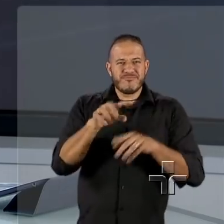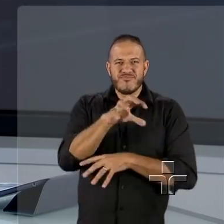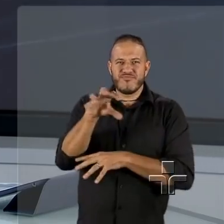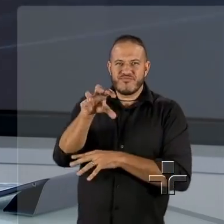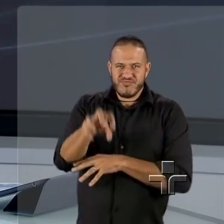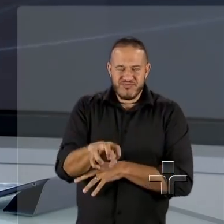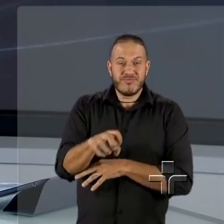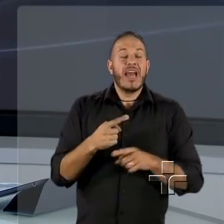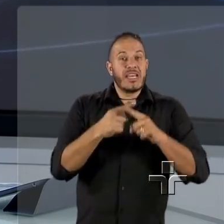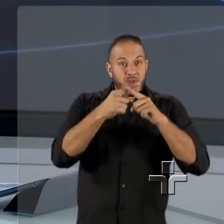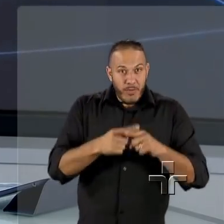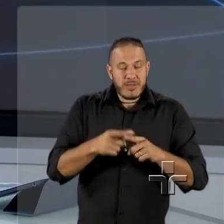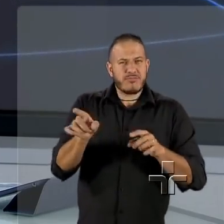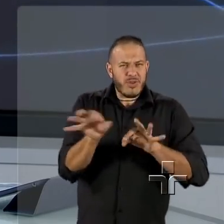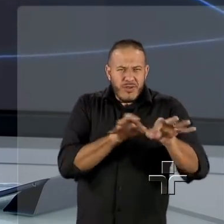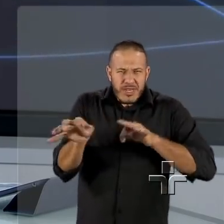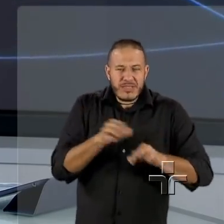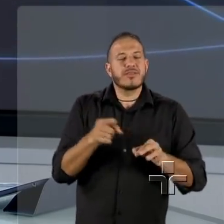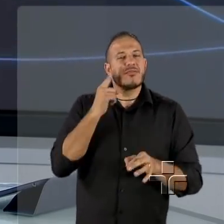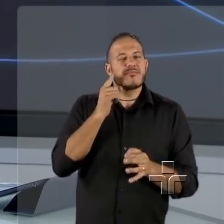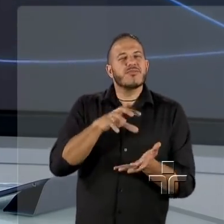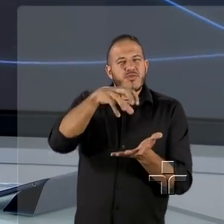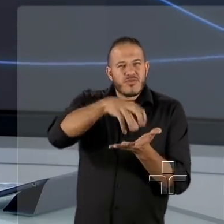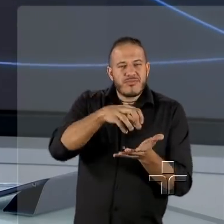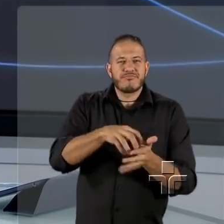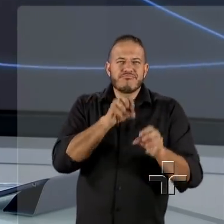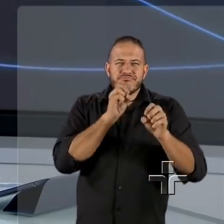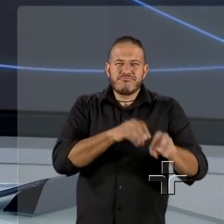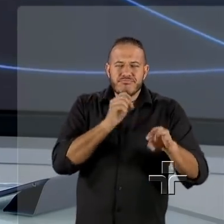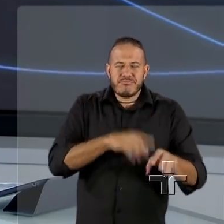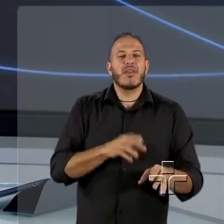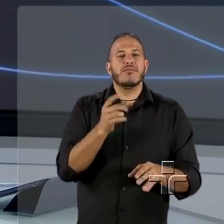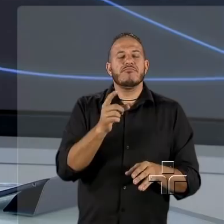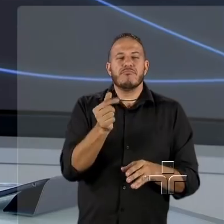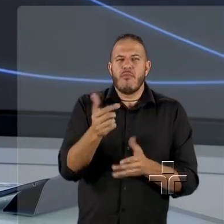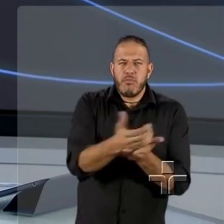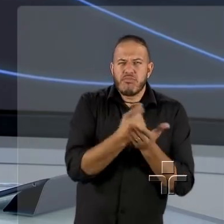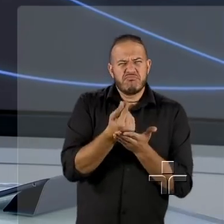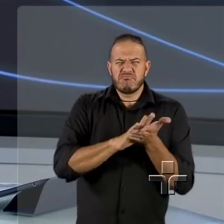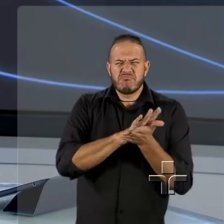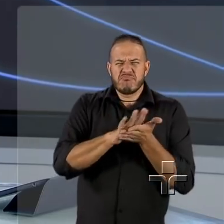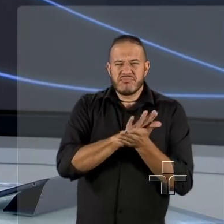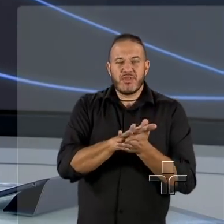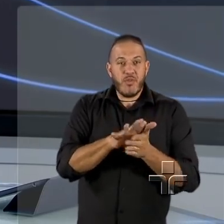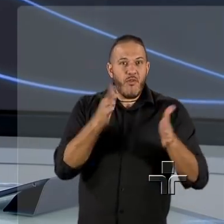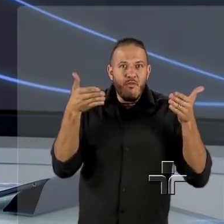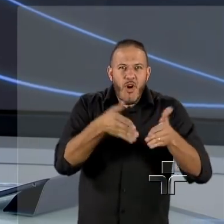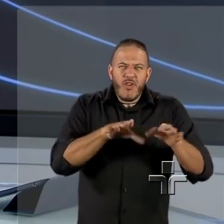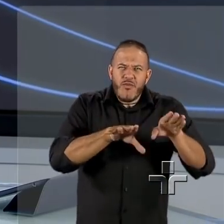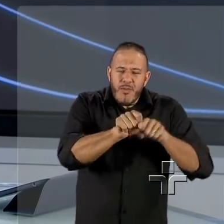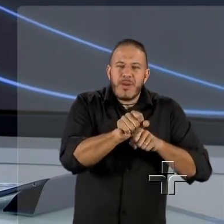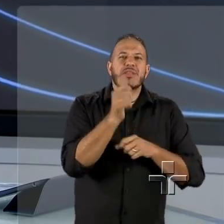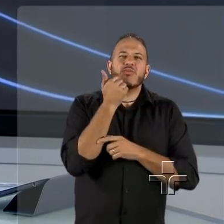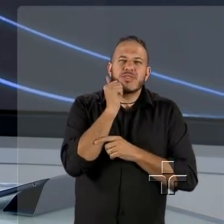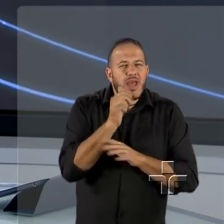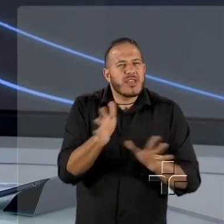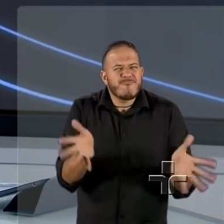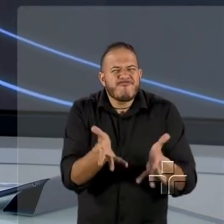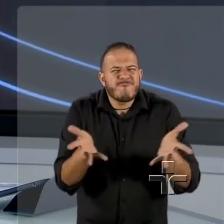muito mais preocupado com uma outra coisa do que com a imigração que está entrando aqui. Eu estou preocupado com a declaração